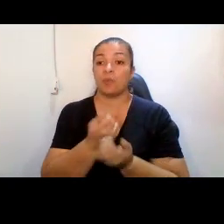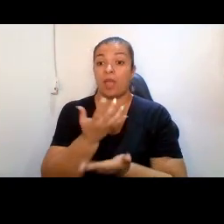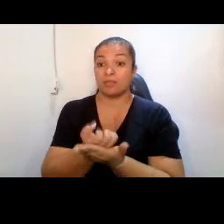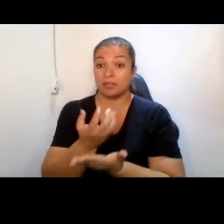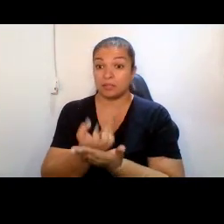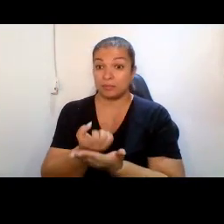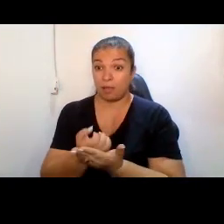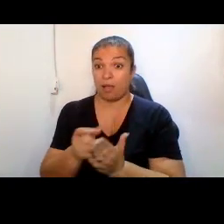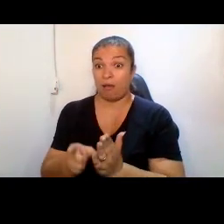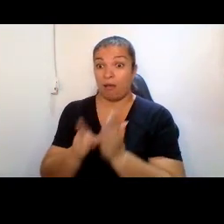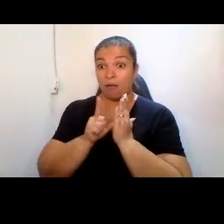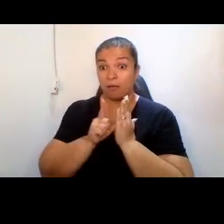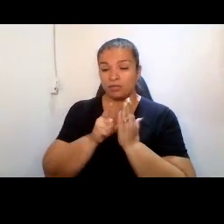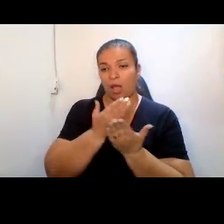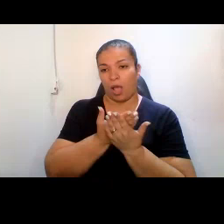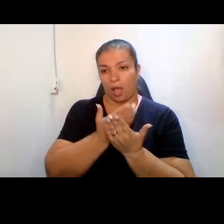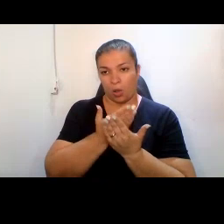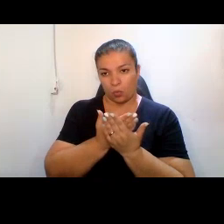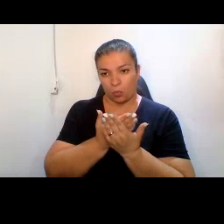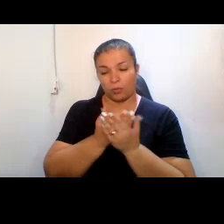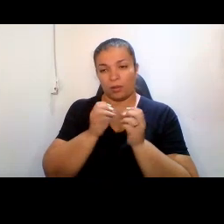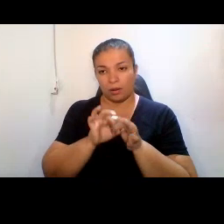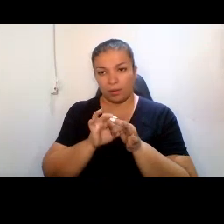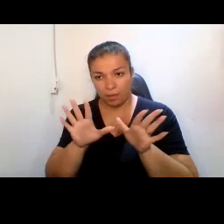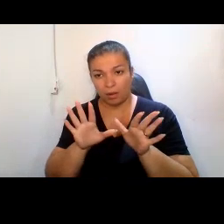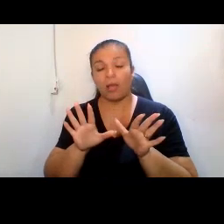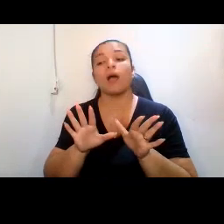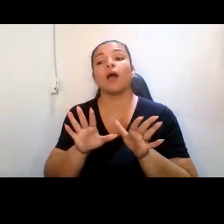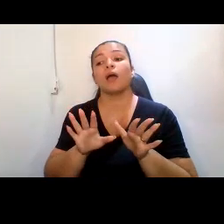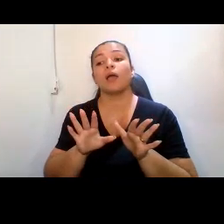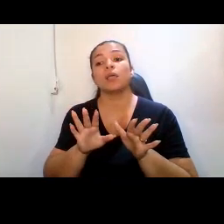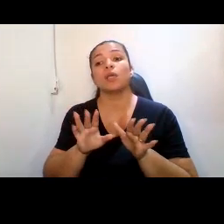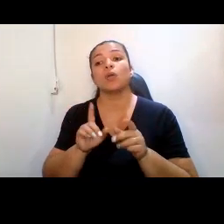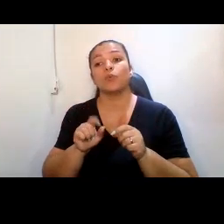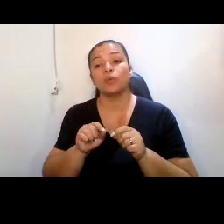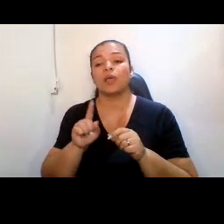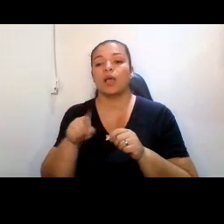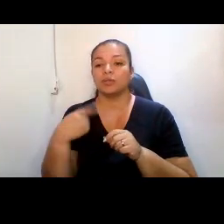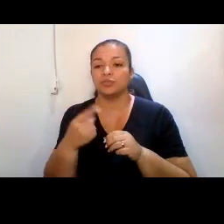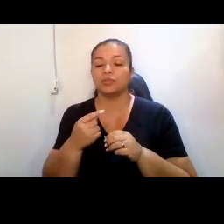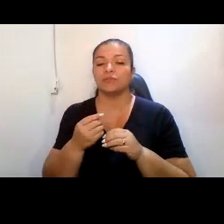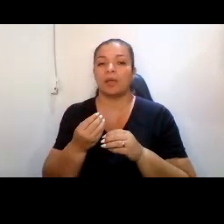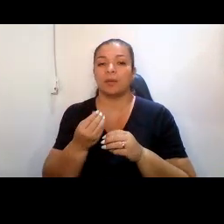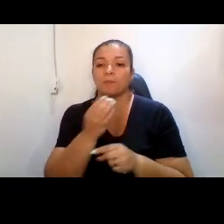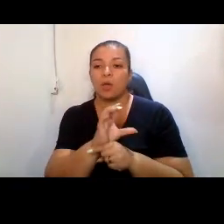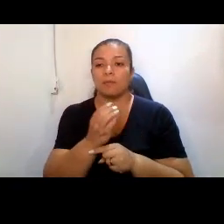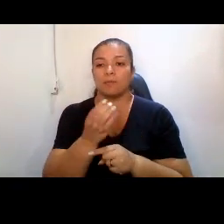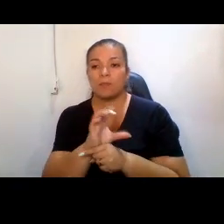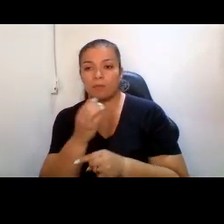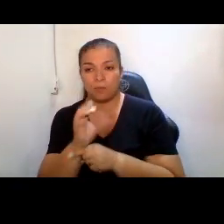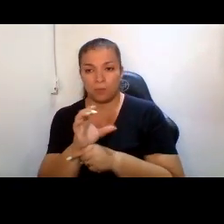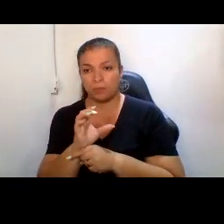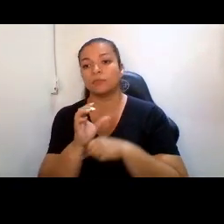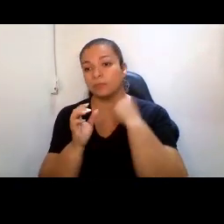aula e vamos soltando à medida que elas forem sendo, né, que as disciplinas forem